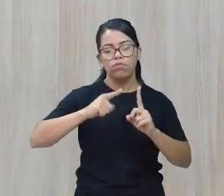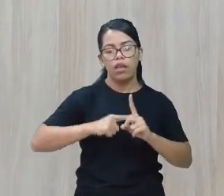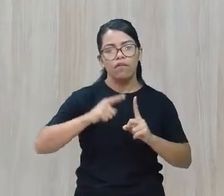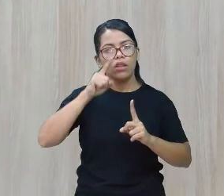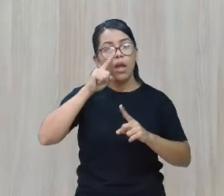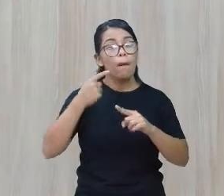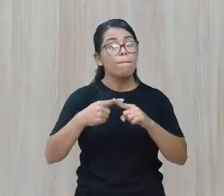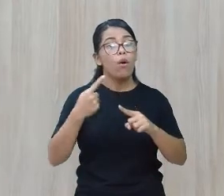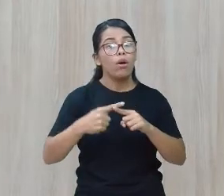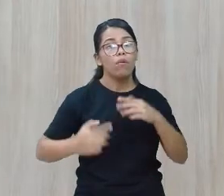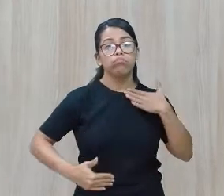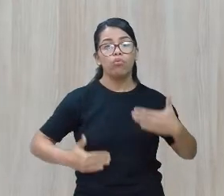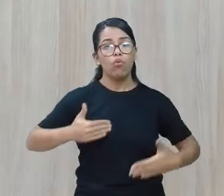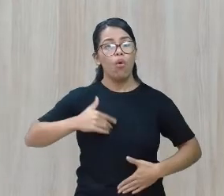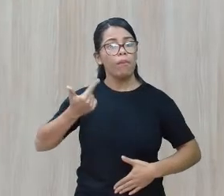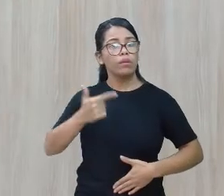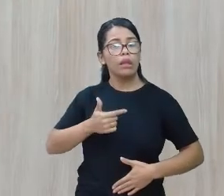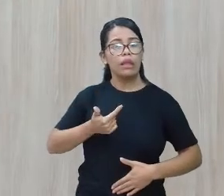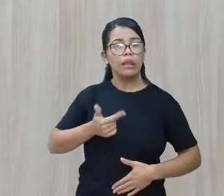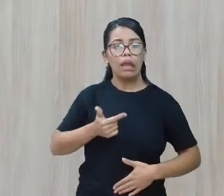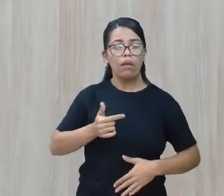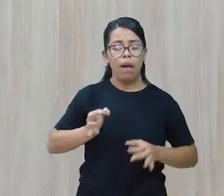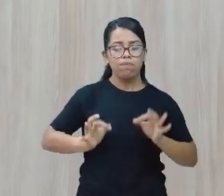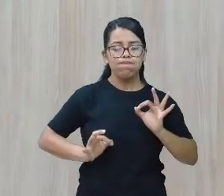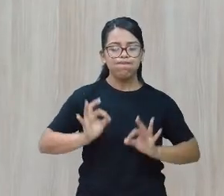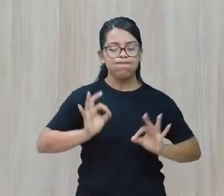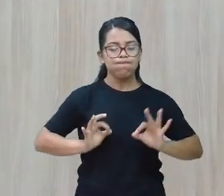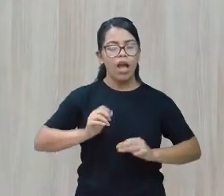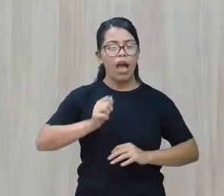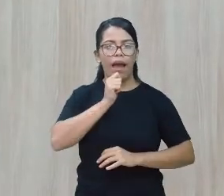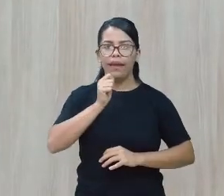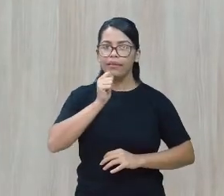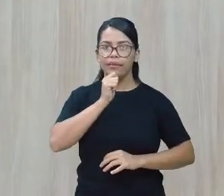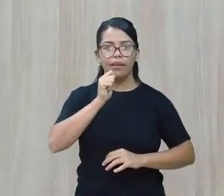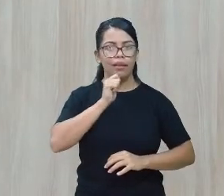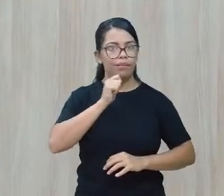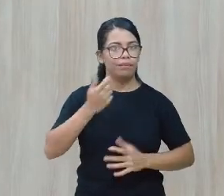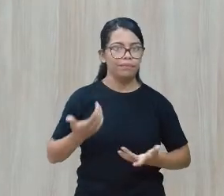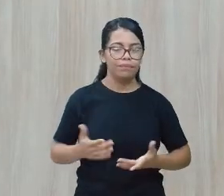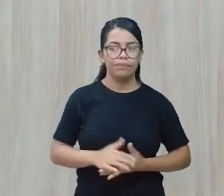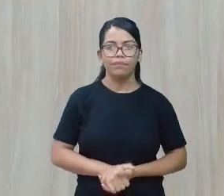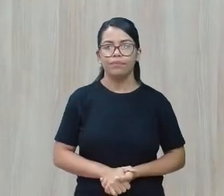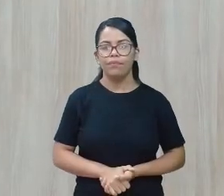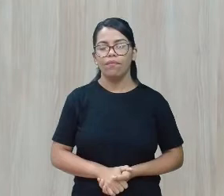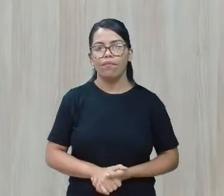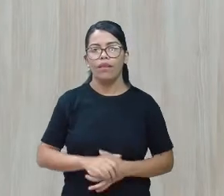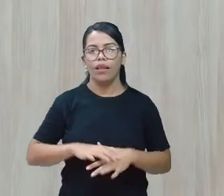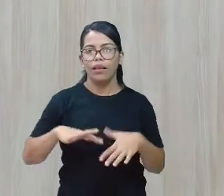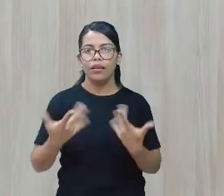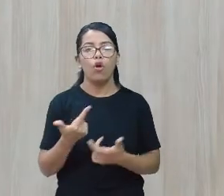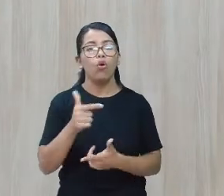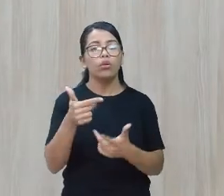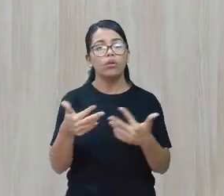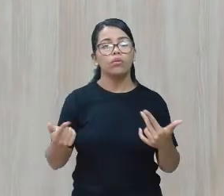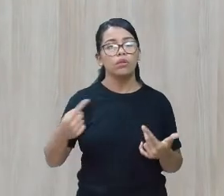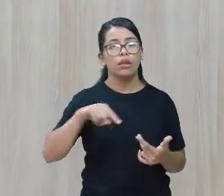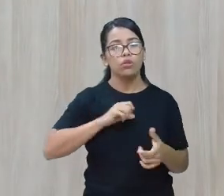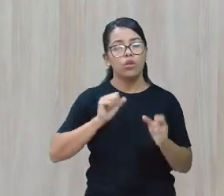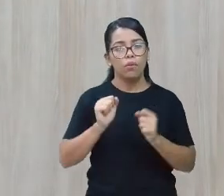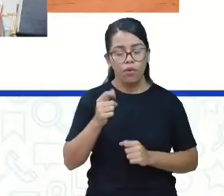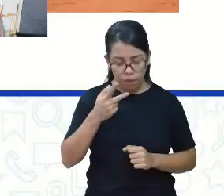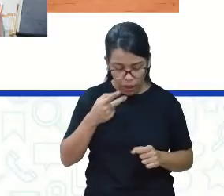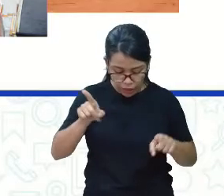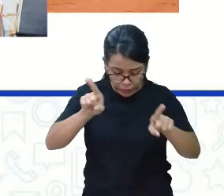o corpo não está preparado para essa gravidez. Outro item que nós podemos falar